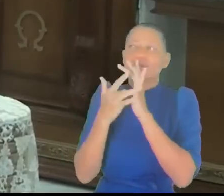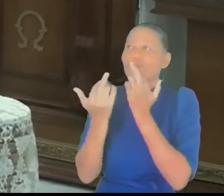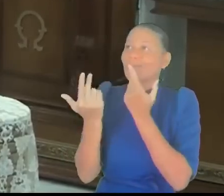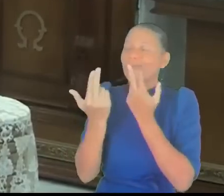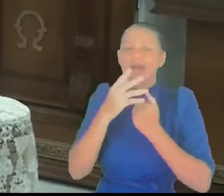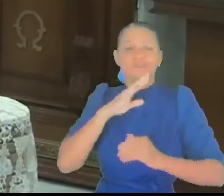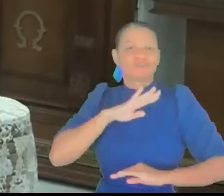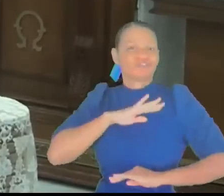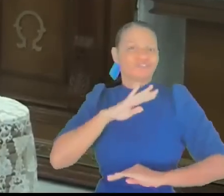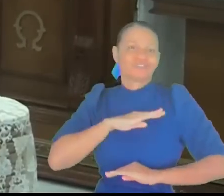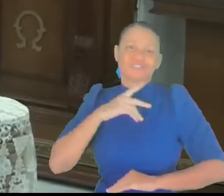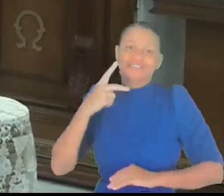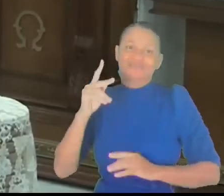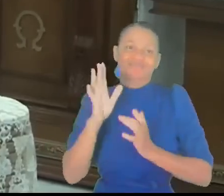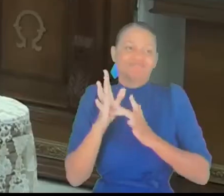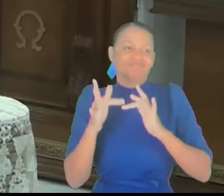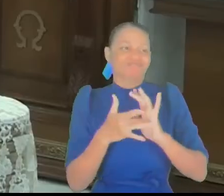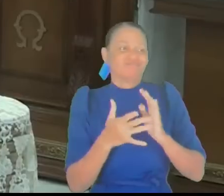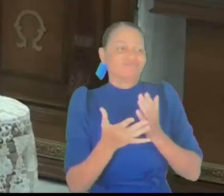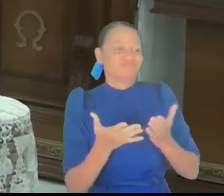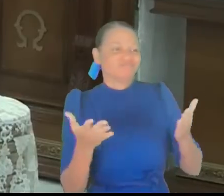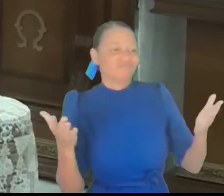dele.